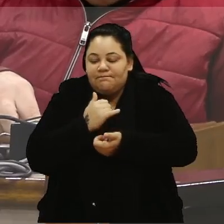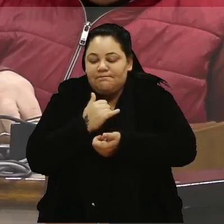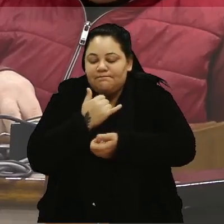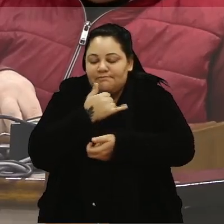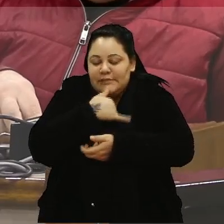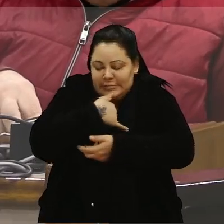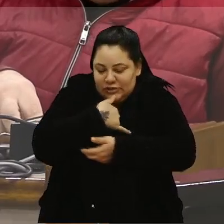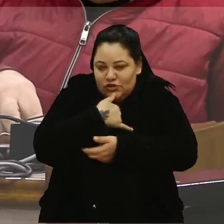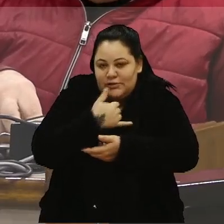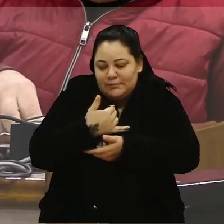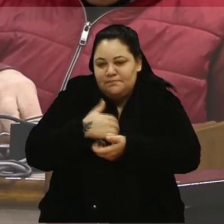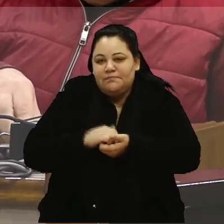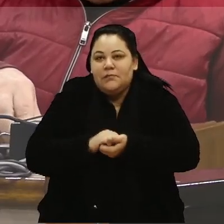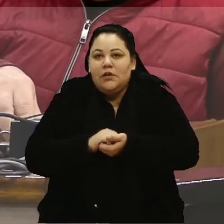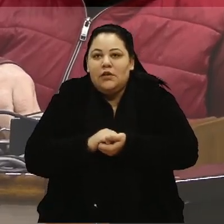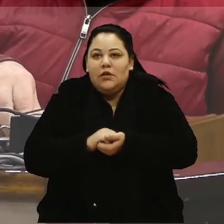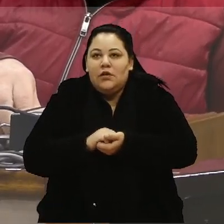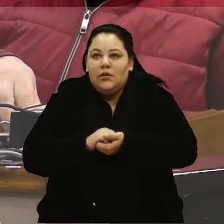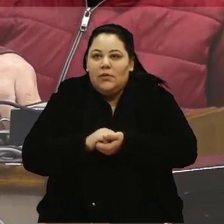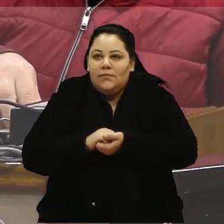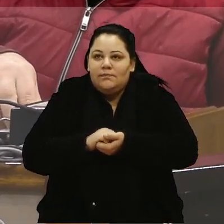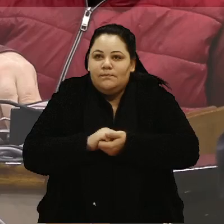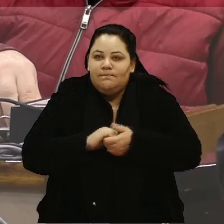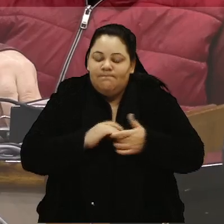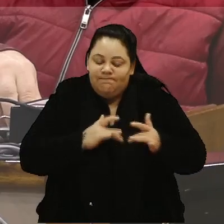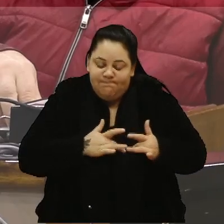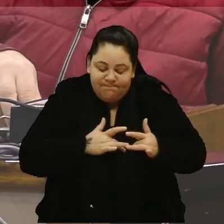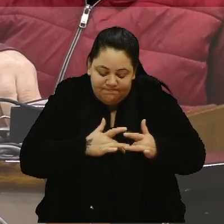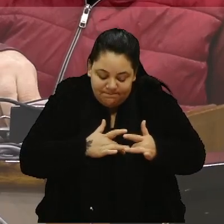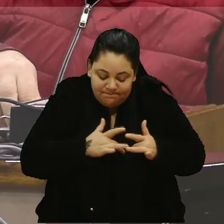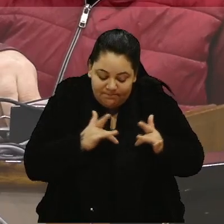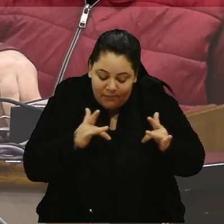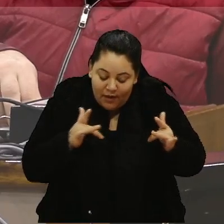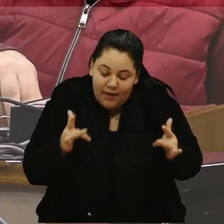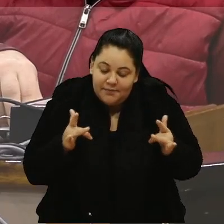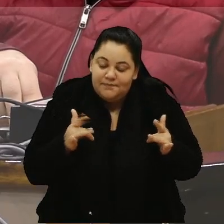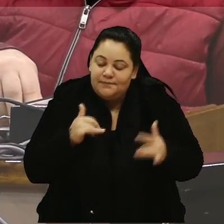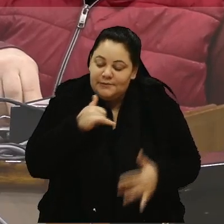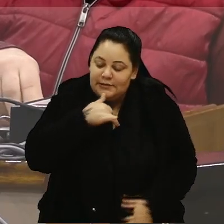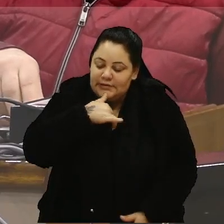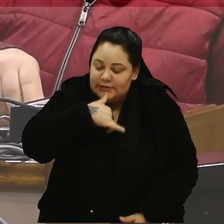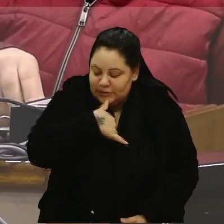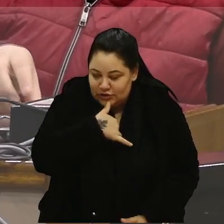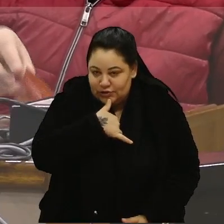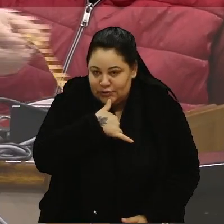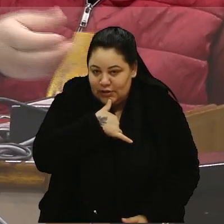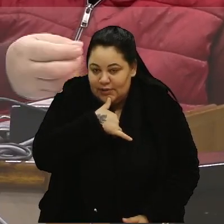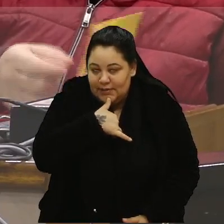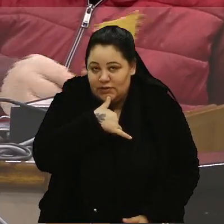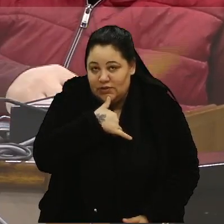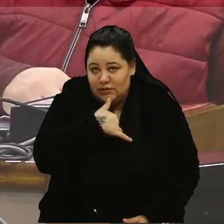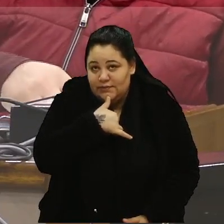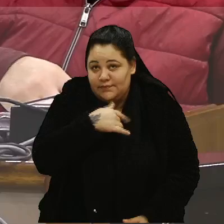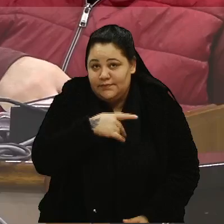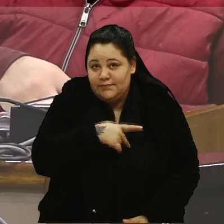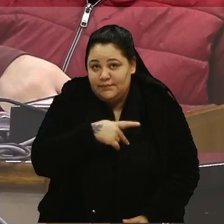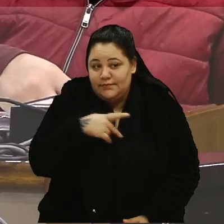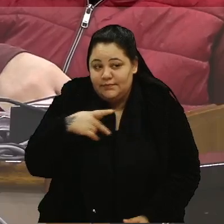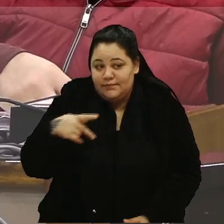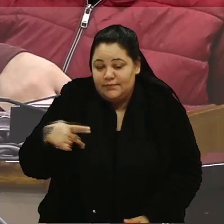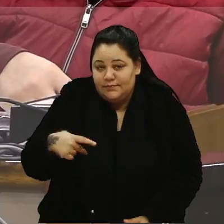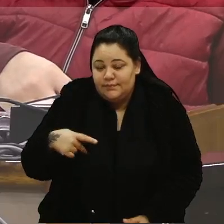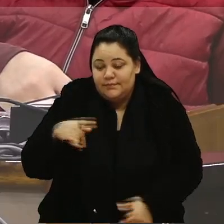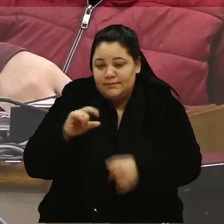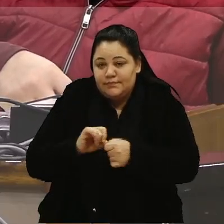Nesse momento de profunda tristeza, nosso voto de pesar pelo passamento do pastor Sérgio Carvinho. Aos 47